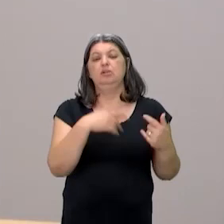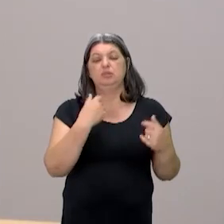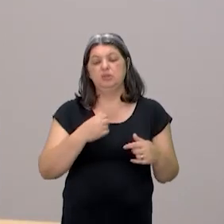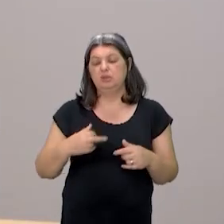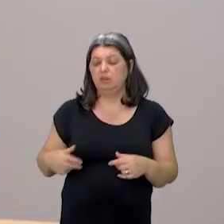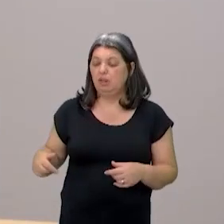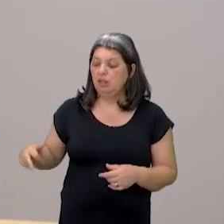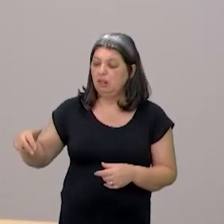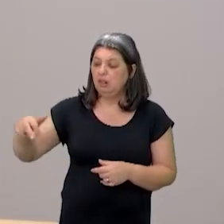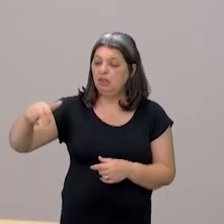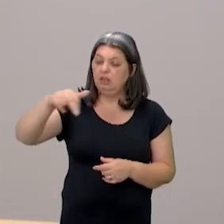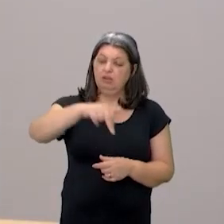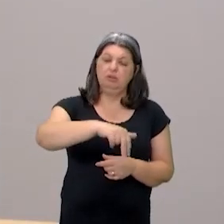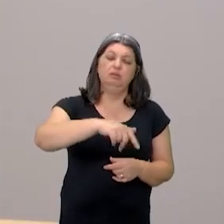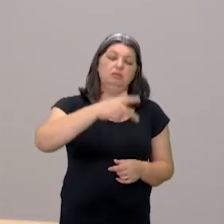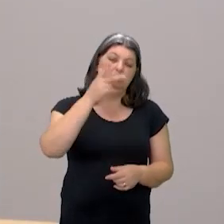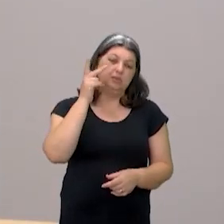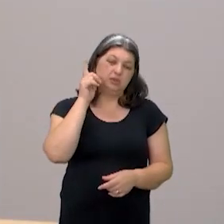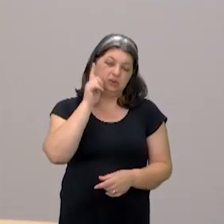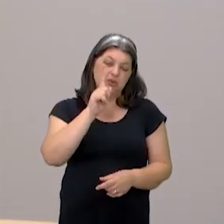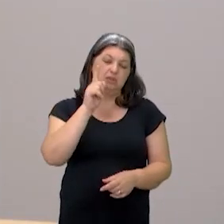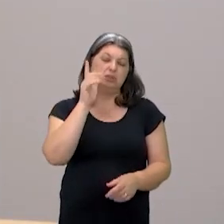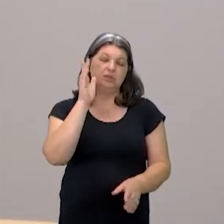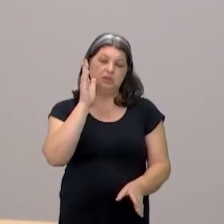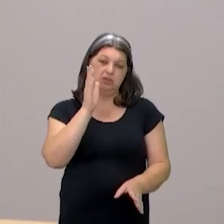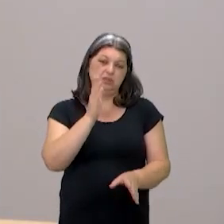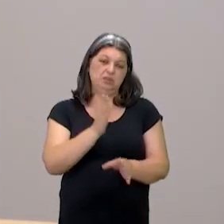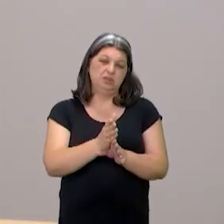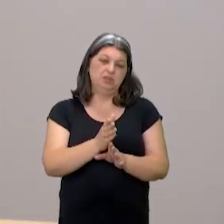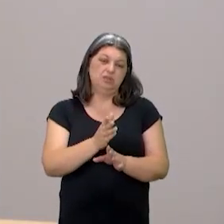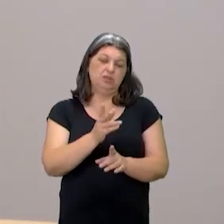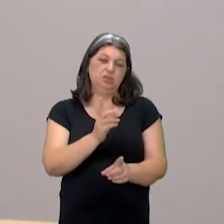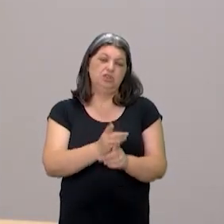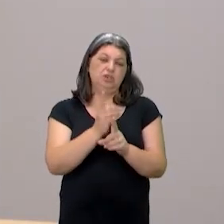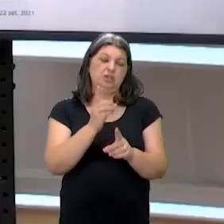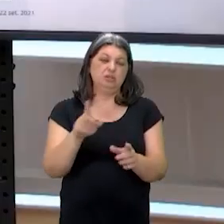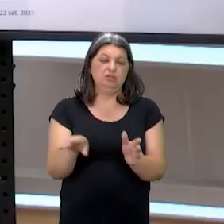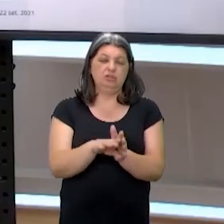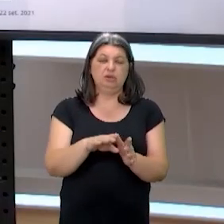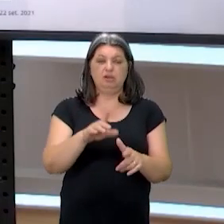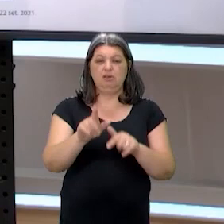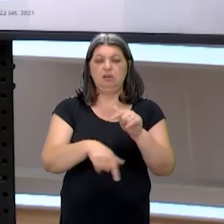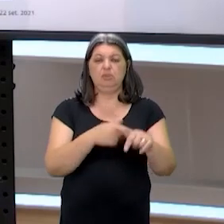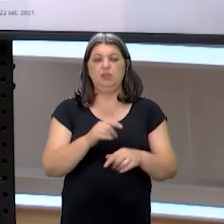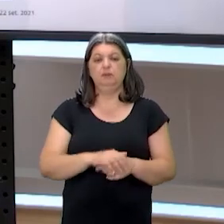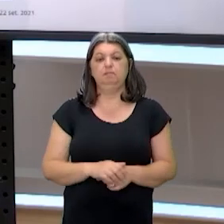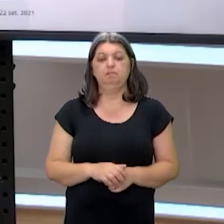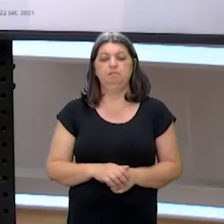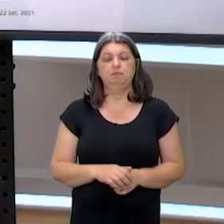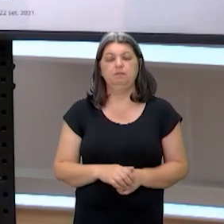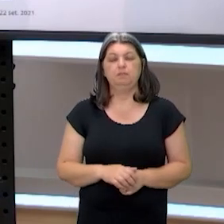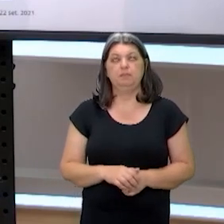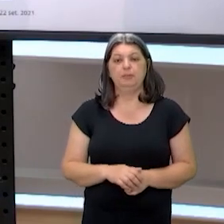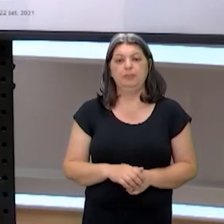a cidade inteirinha para chegar aqui no centro e poder trabalhar, né? Sem contar que a gente não pode esquecer